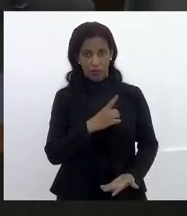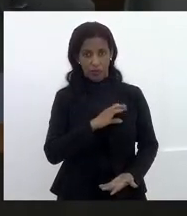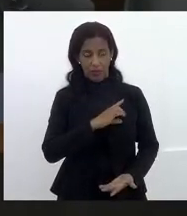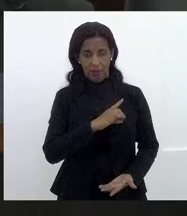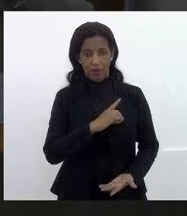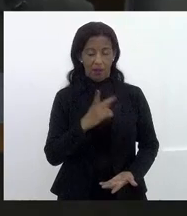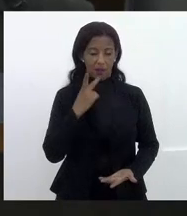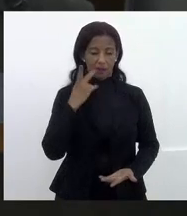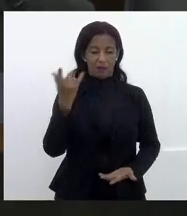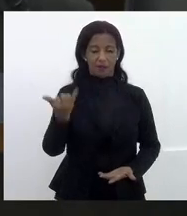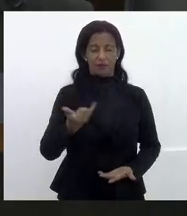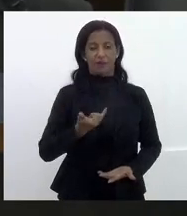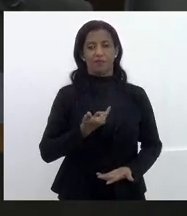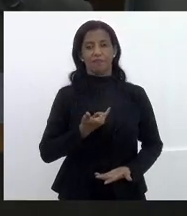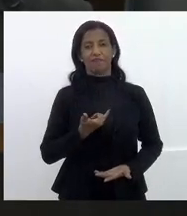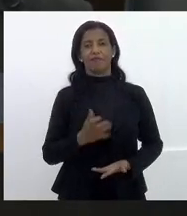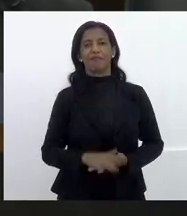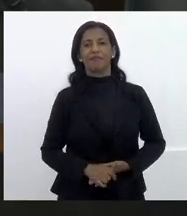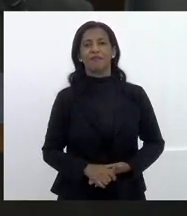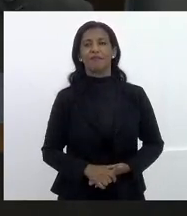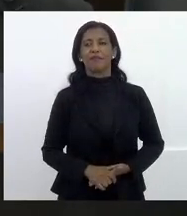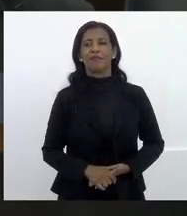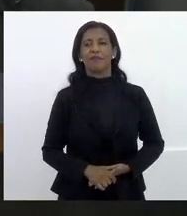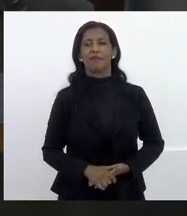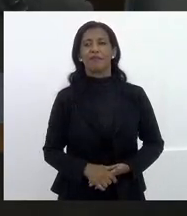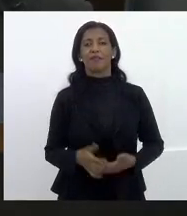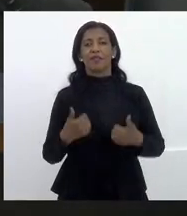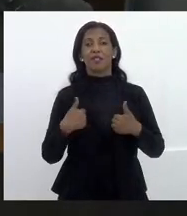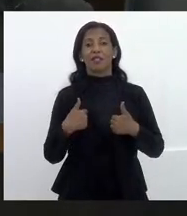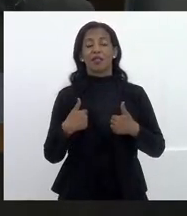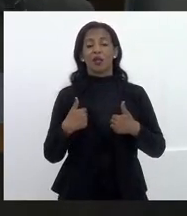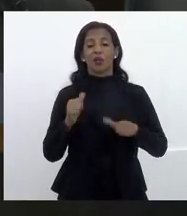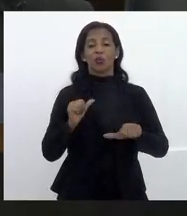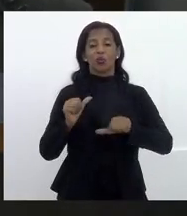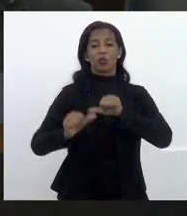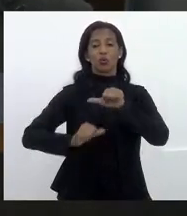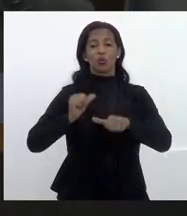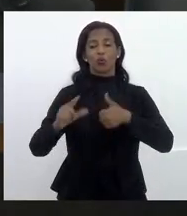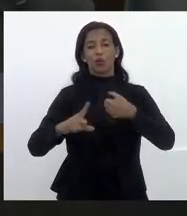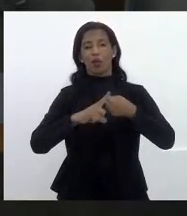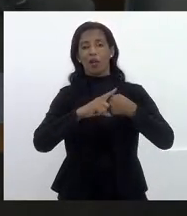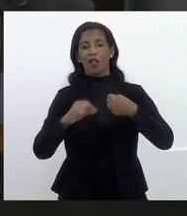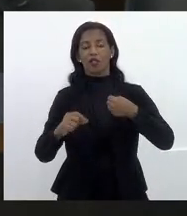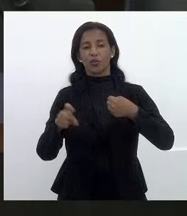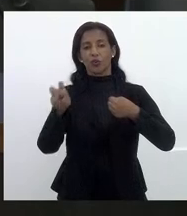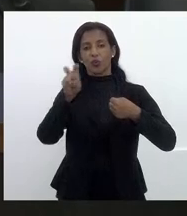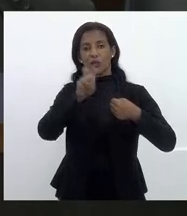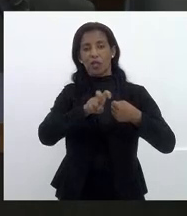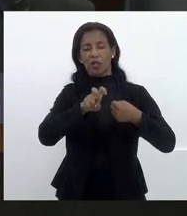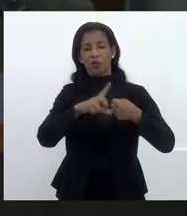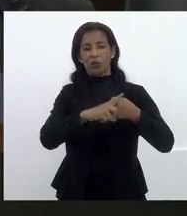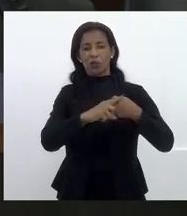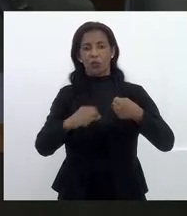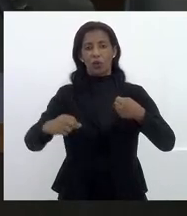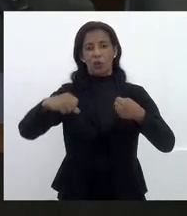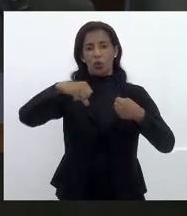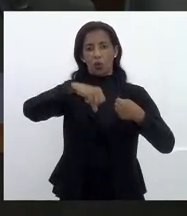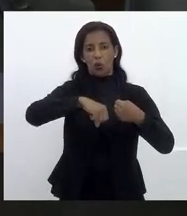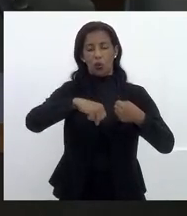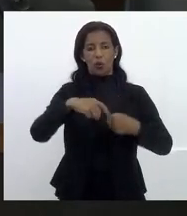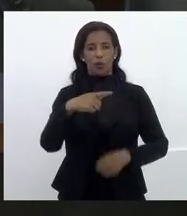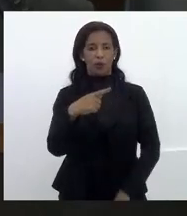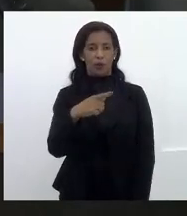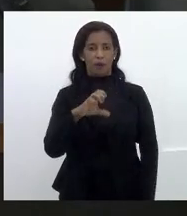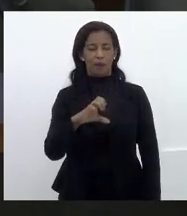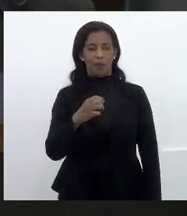dizendo o seguinte eu estou modificando o artigo quinto e o artigo 9º da